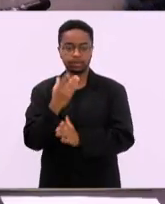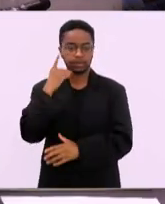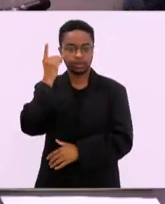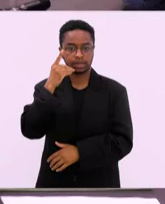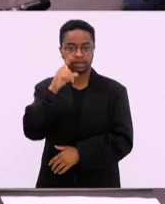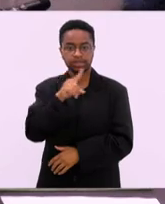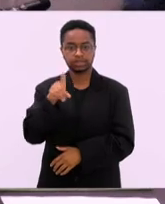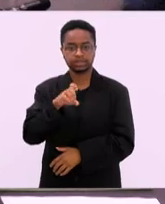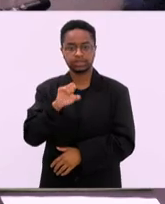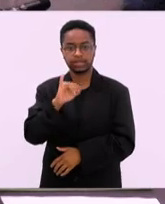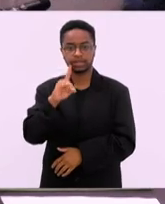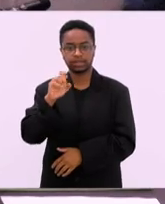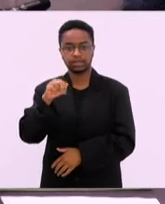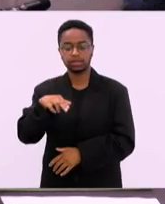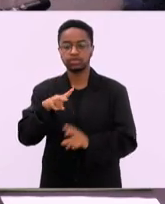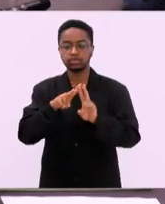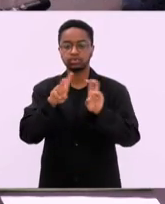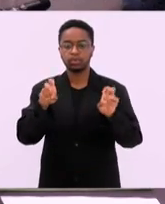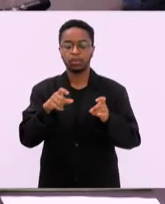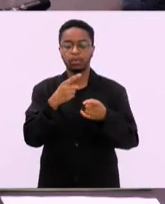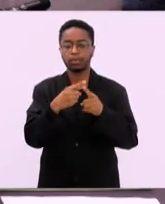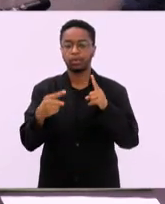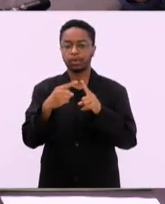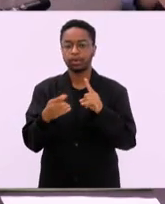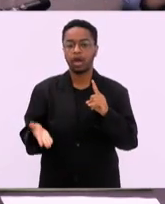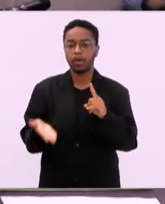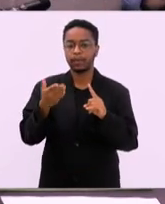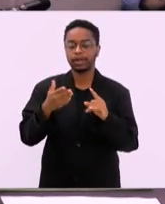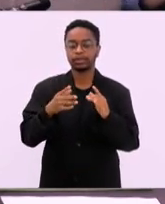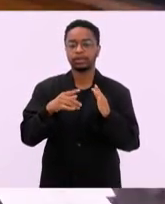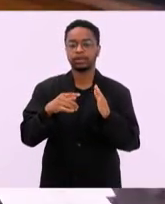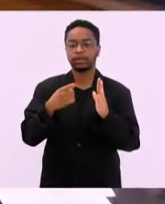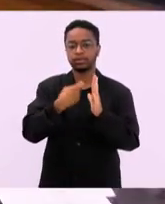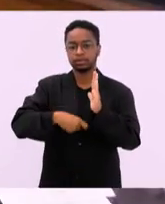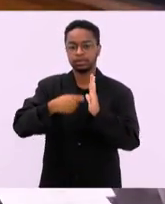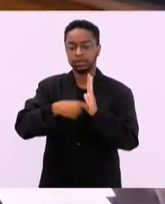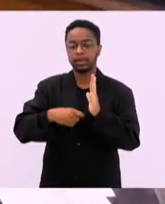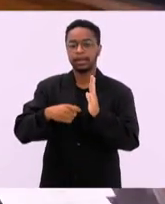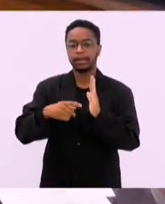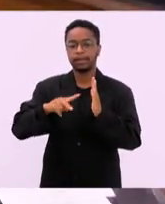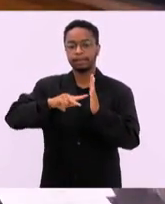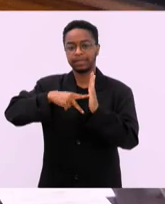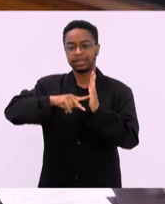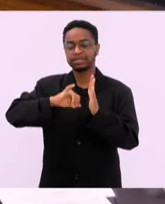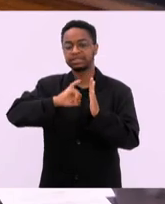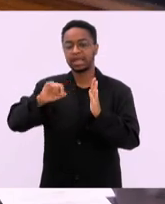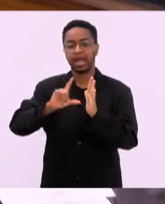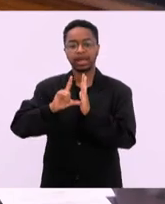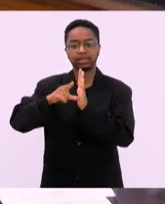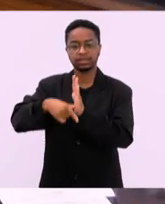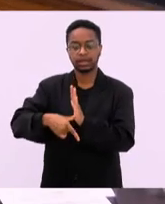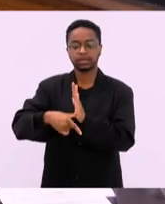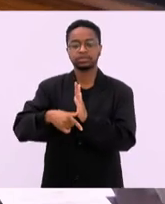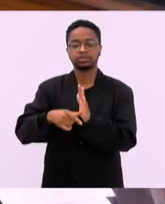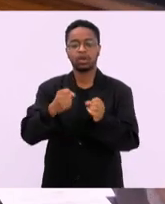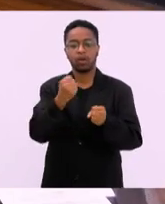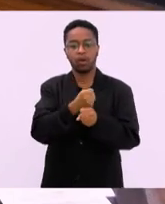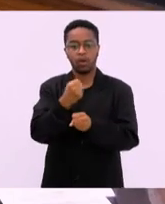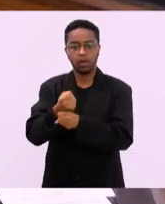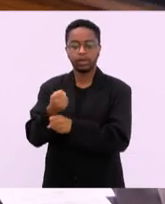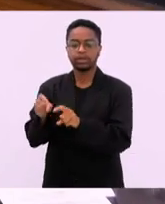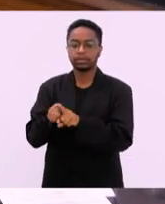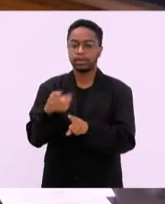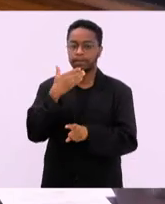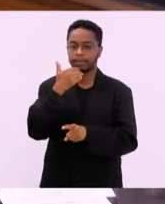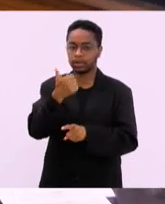dispõe sobre a proibição de aumento de tarifas de pedágio quando houver atraso na execução de obras e melhoramento nas vias terrestres